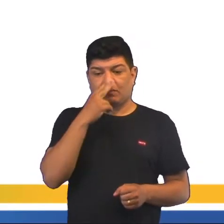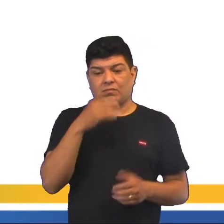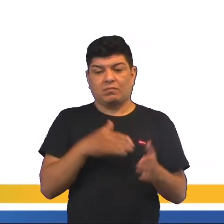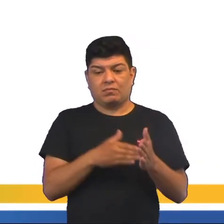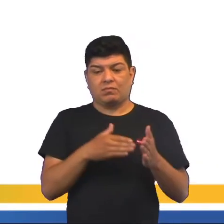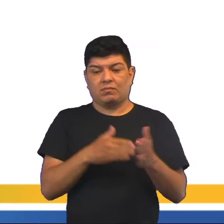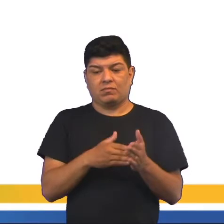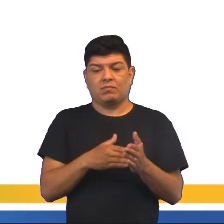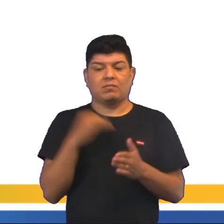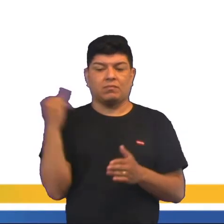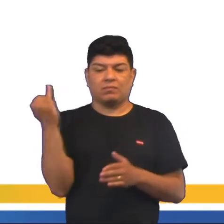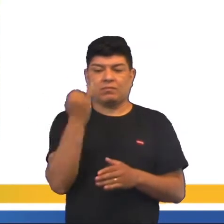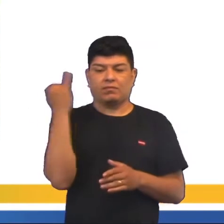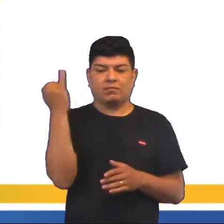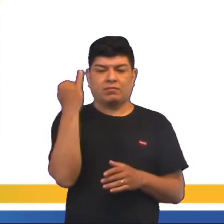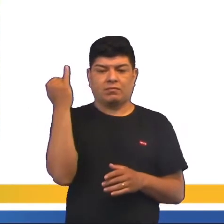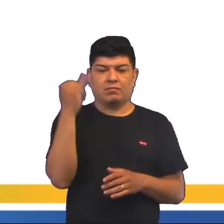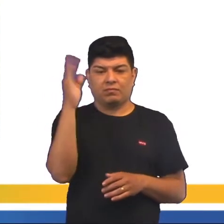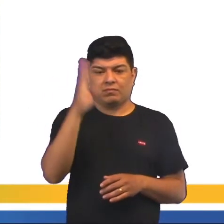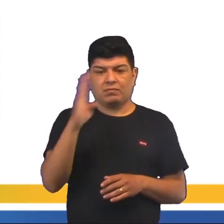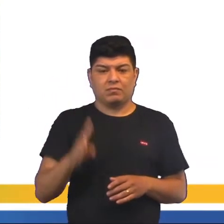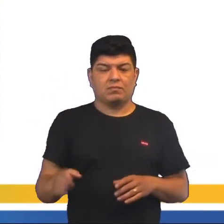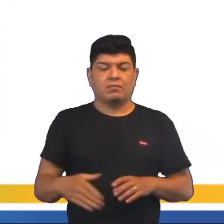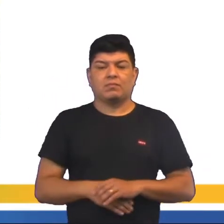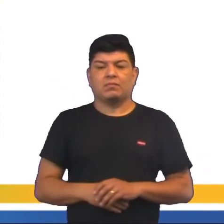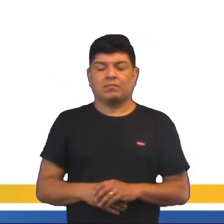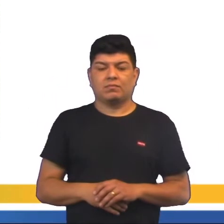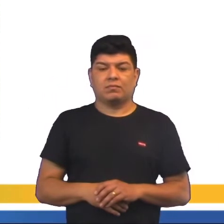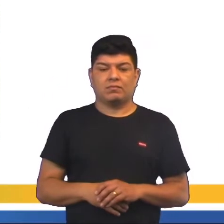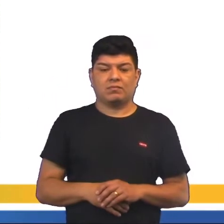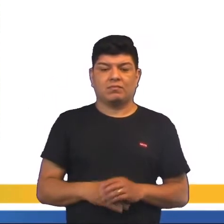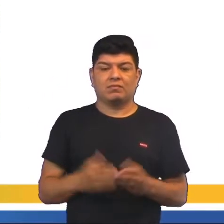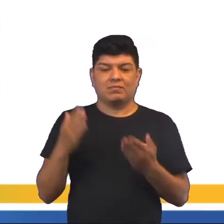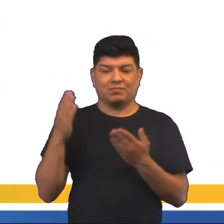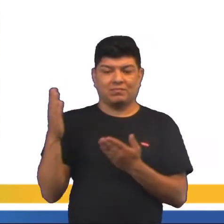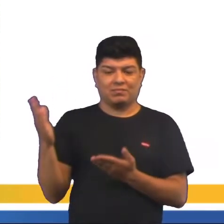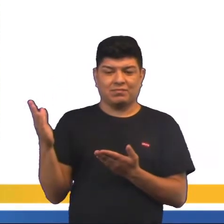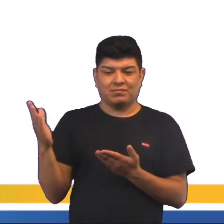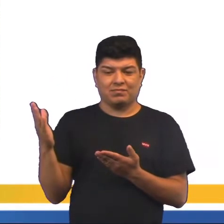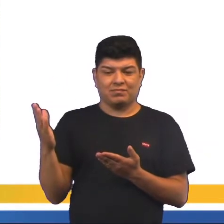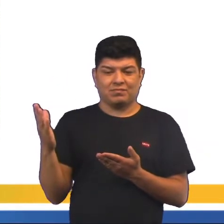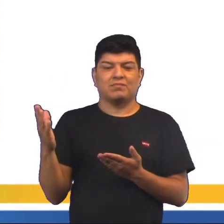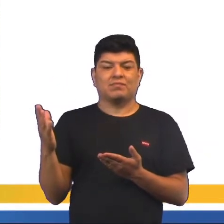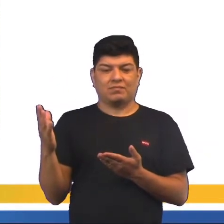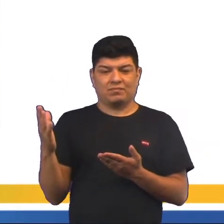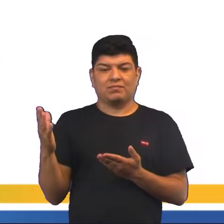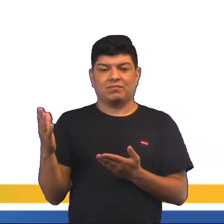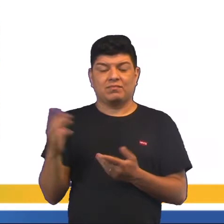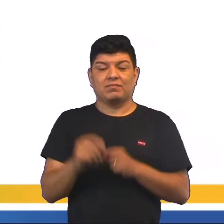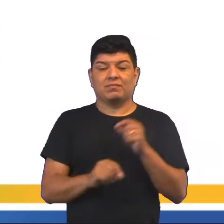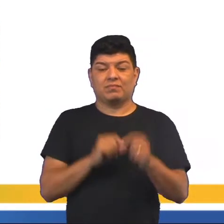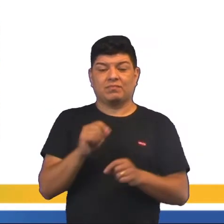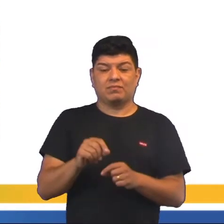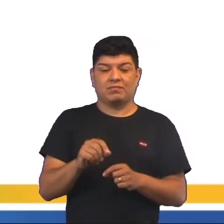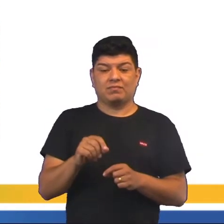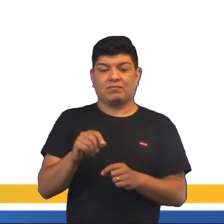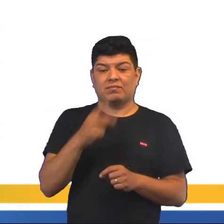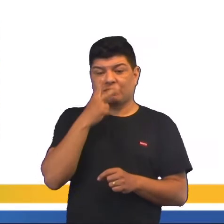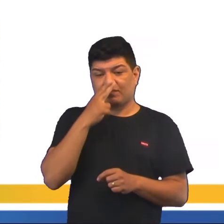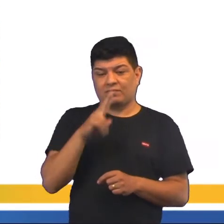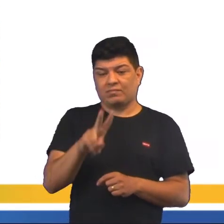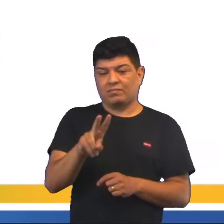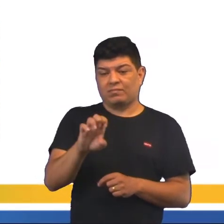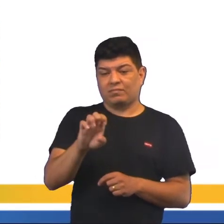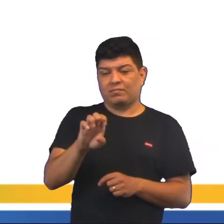fronteira agrícola importante para o Brasil. E aí tem um cartão postal dessa região do Cerrado que é o chamado Véu de Noiva,